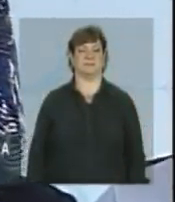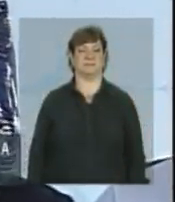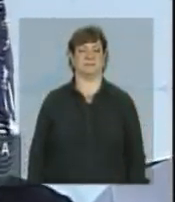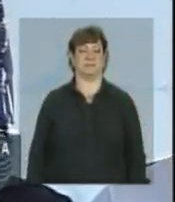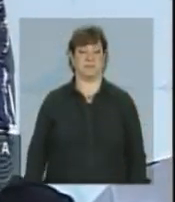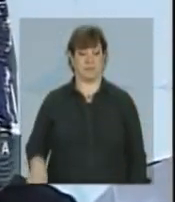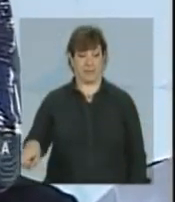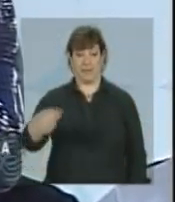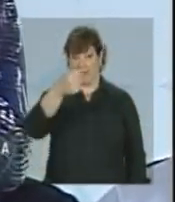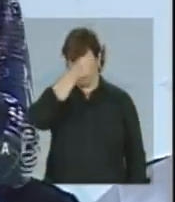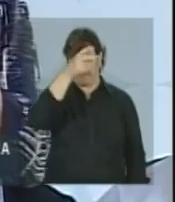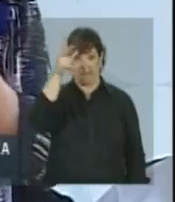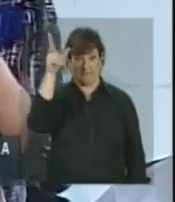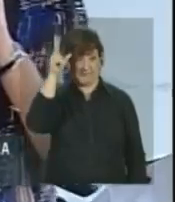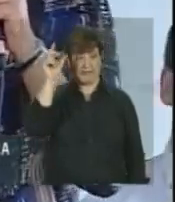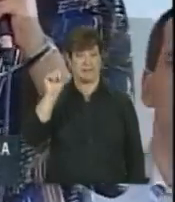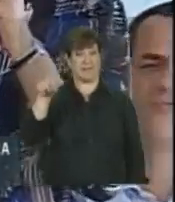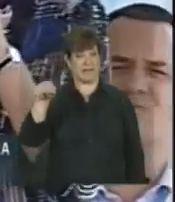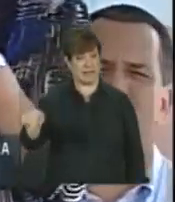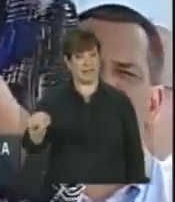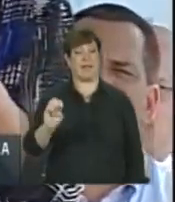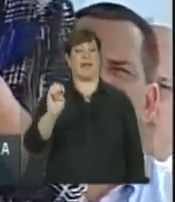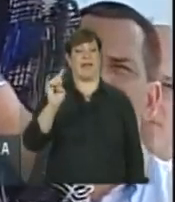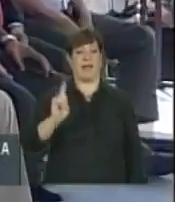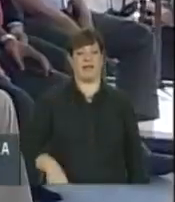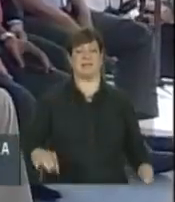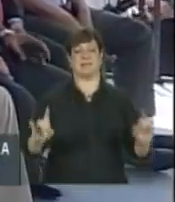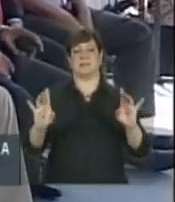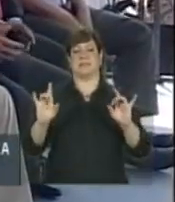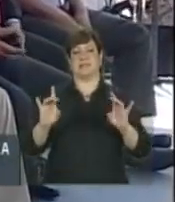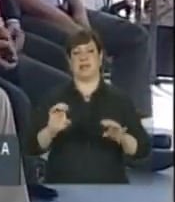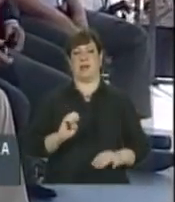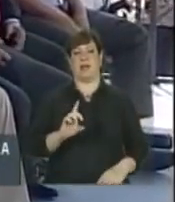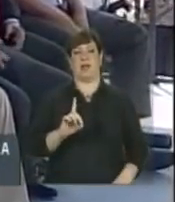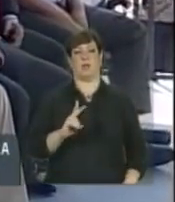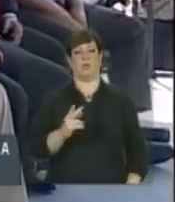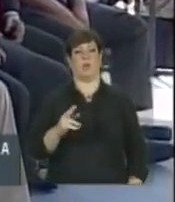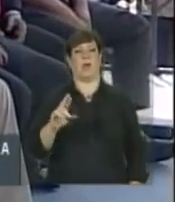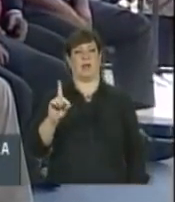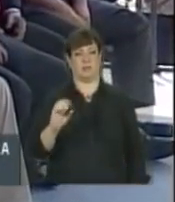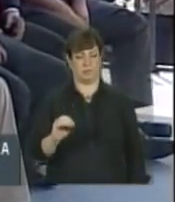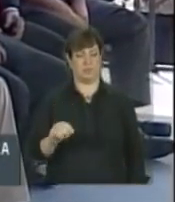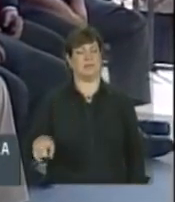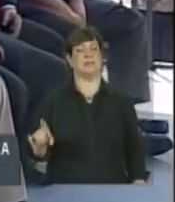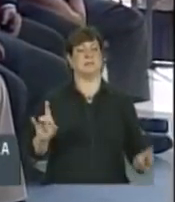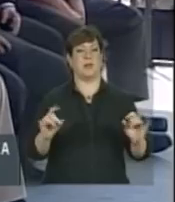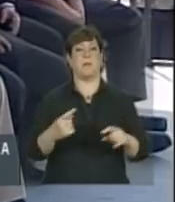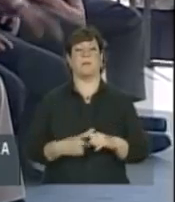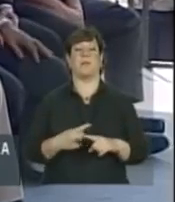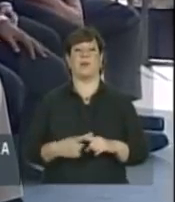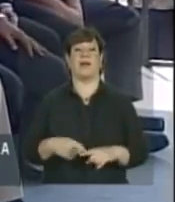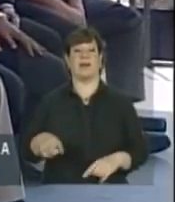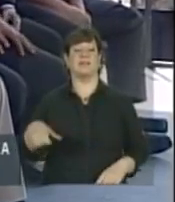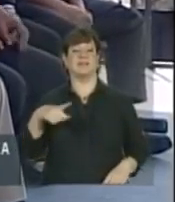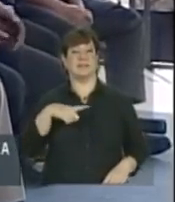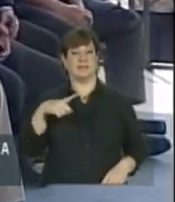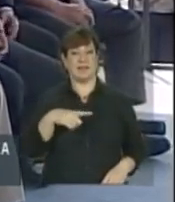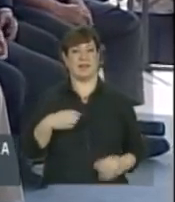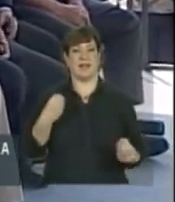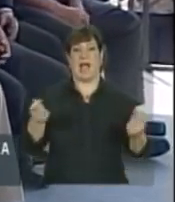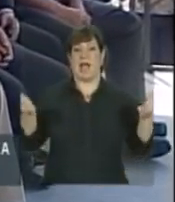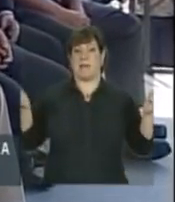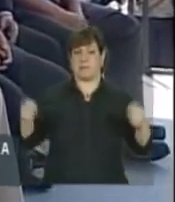O Eduardo Paes, ele é um prefeito especial. Primeiro, porque ele tem uma capacidade